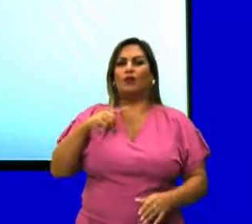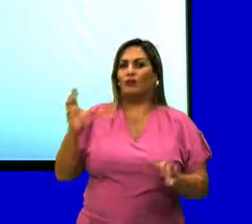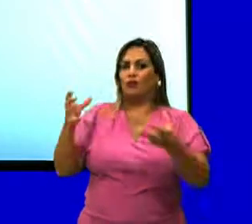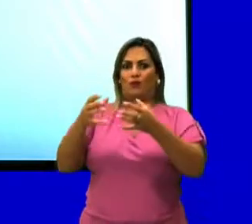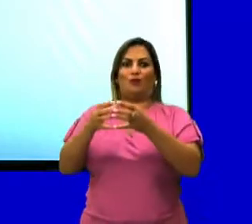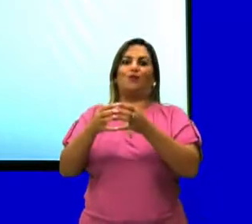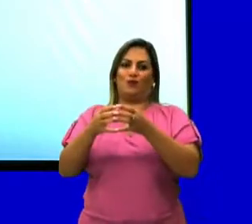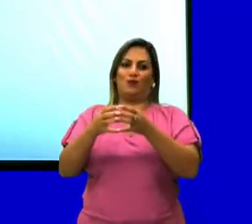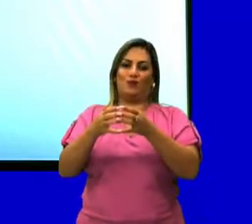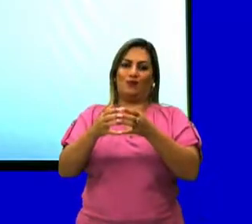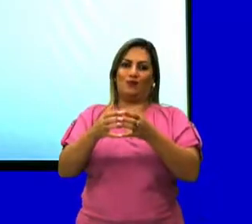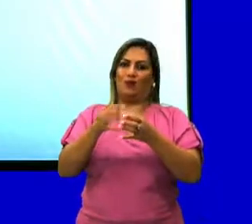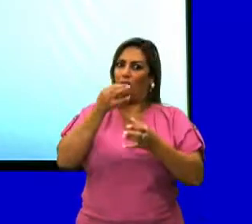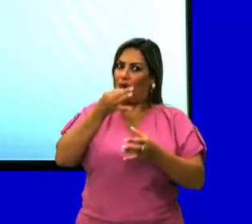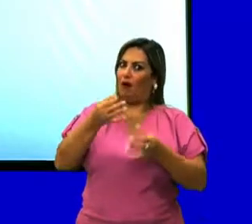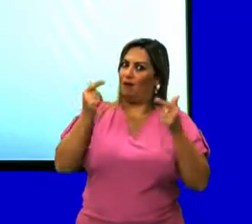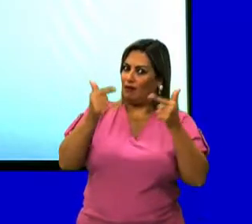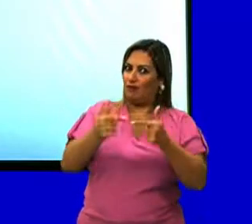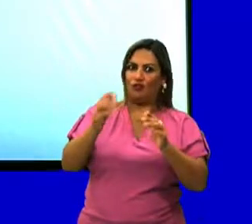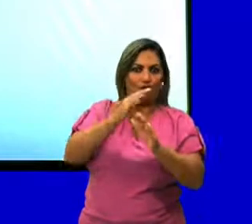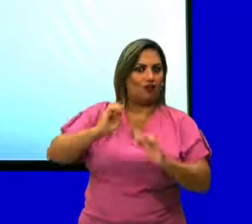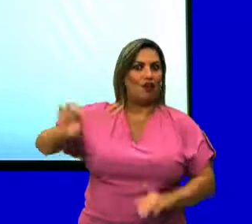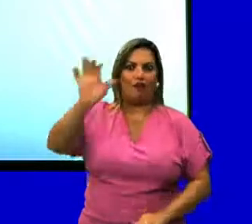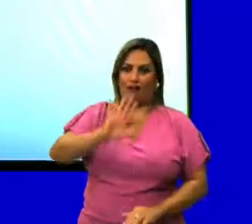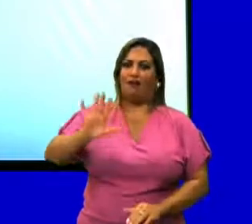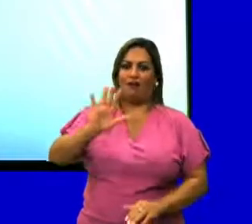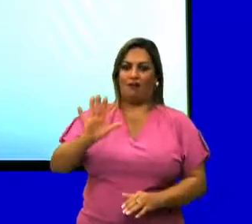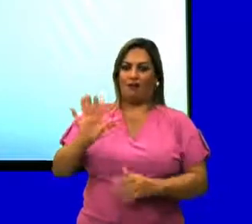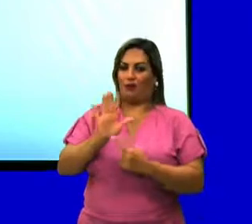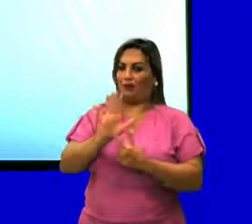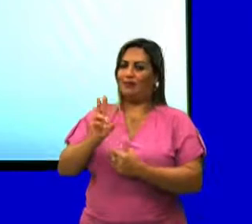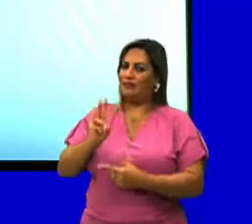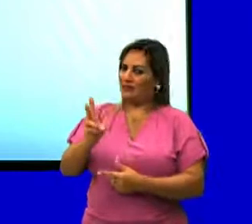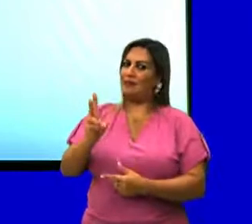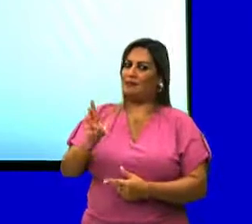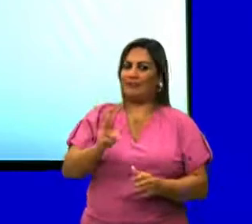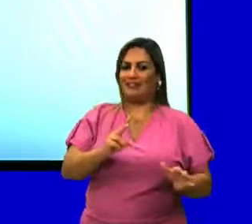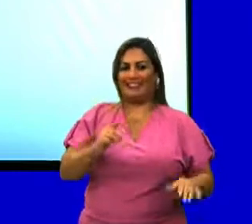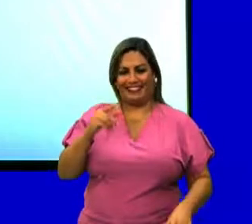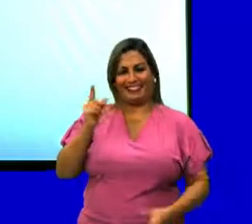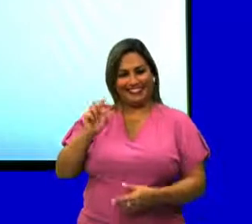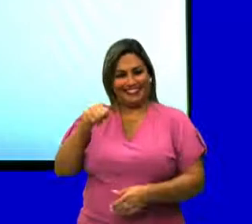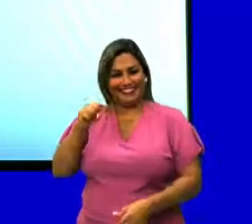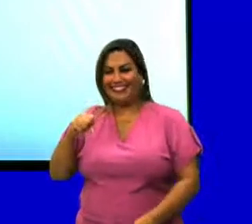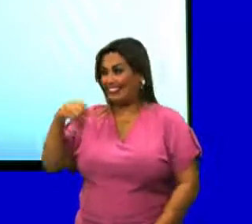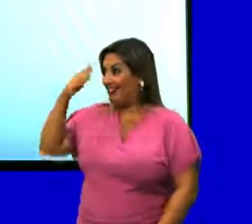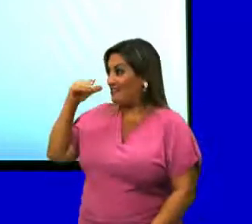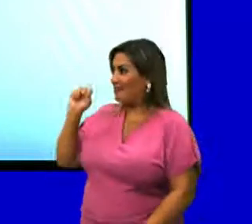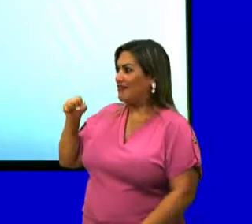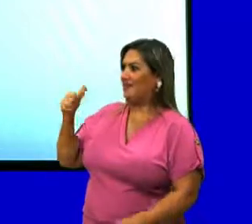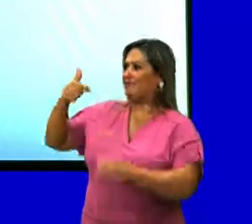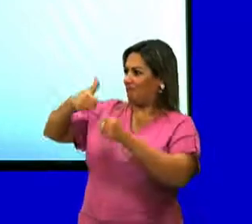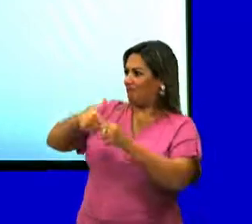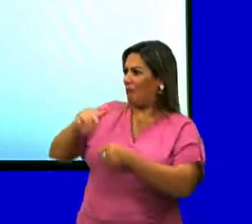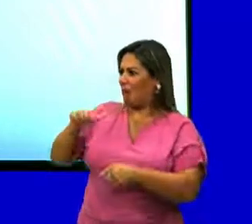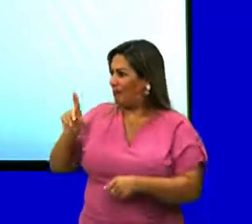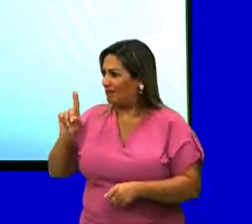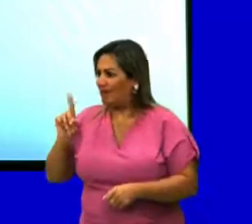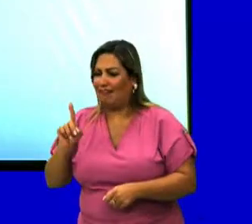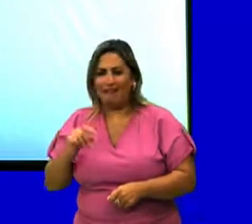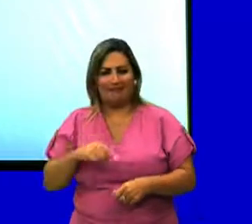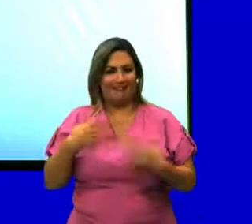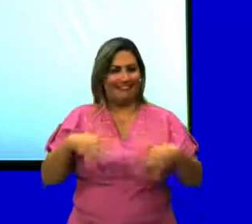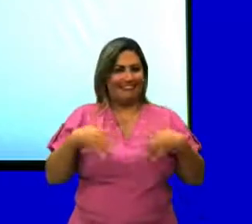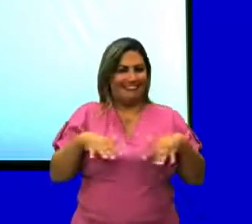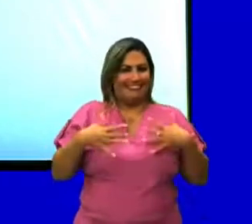coletiva, né, então a crítica vai para o todo. Então, estou trazendo sempre essa semana, né, Naima, olha só, combustível, está baratinho, né?